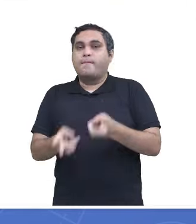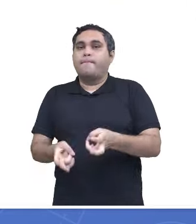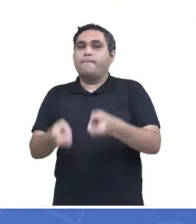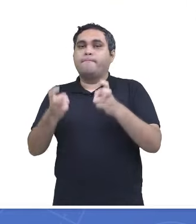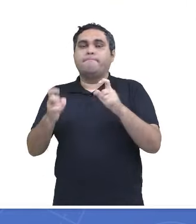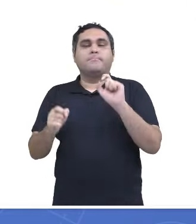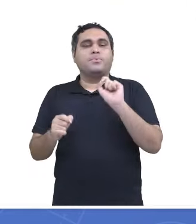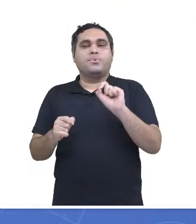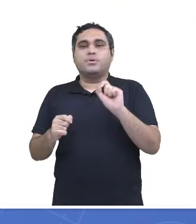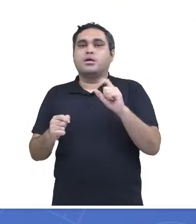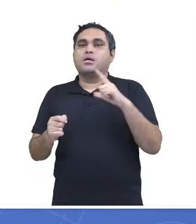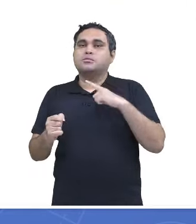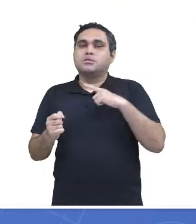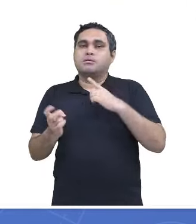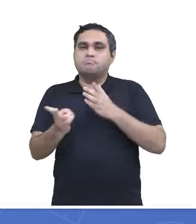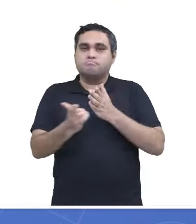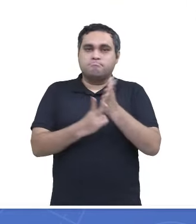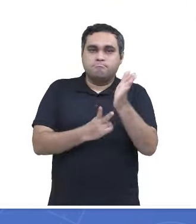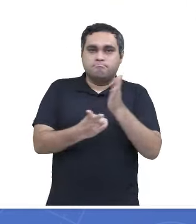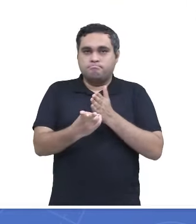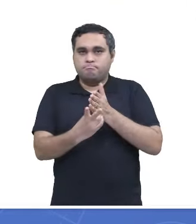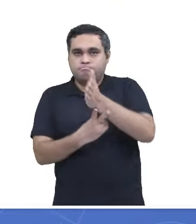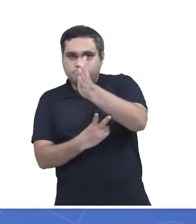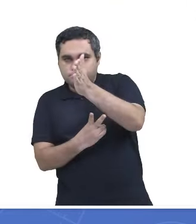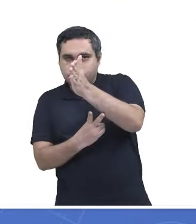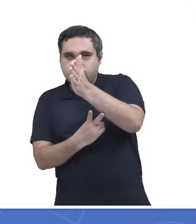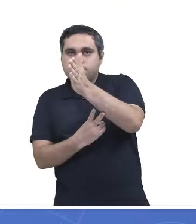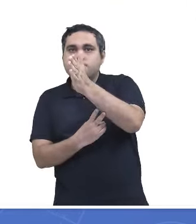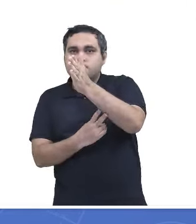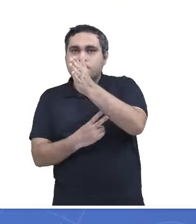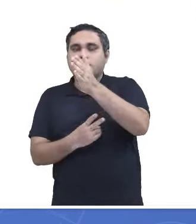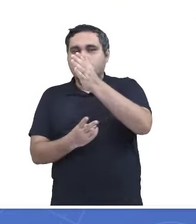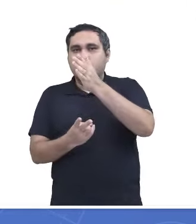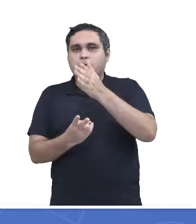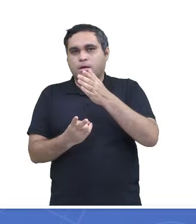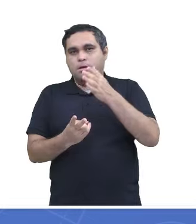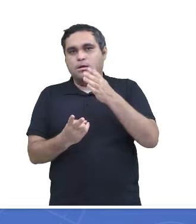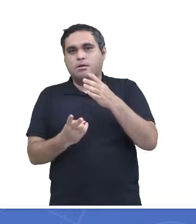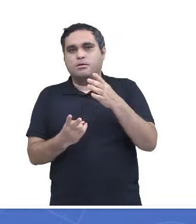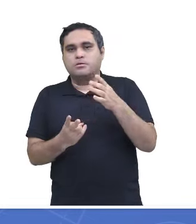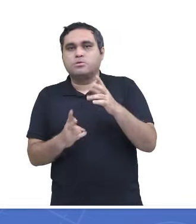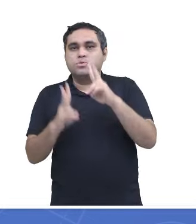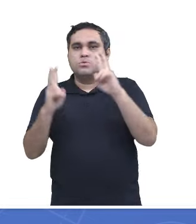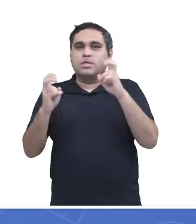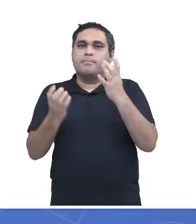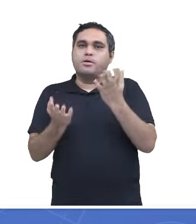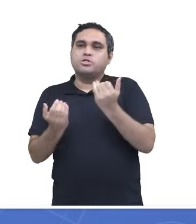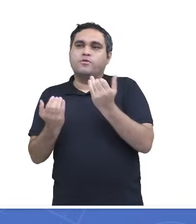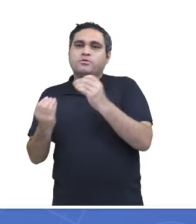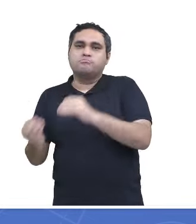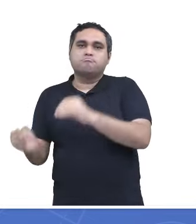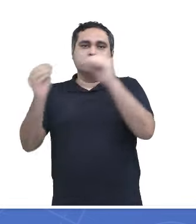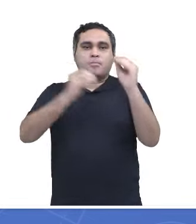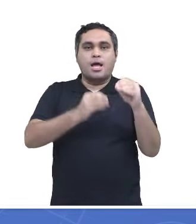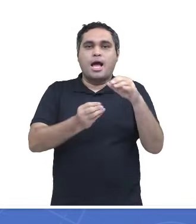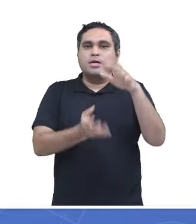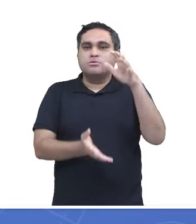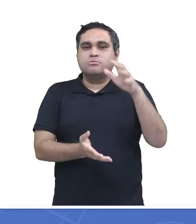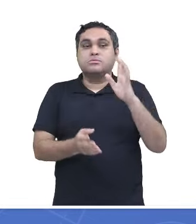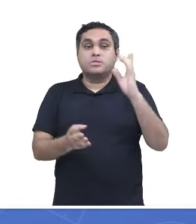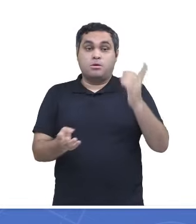duas perspectivas de análise do tema juventude como transição para a vida adulta. Nas